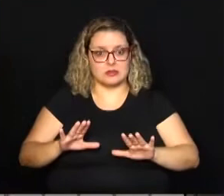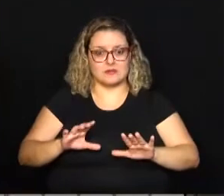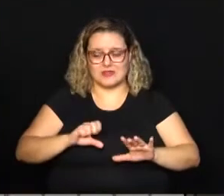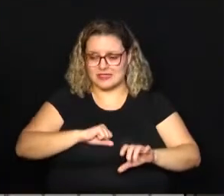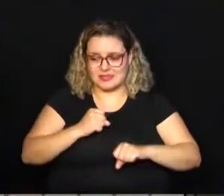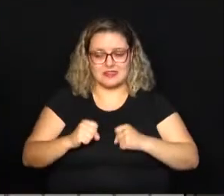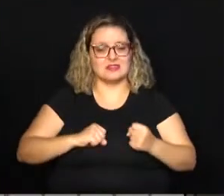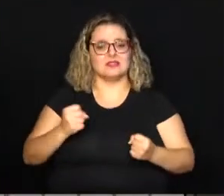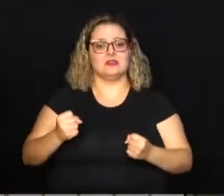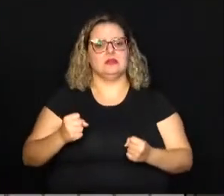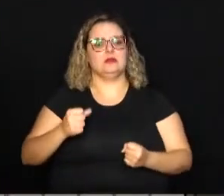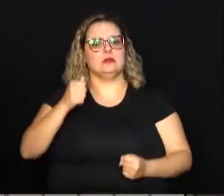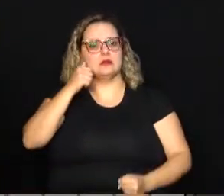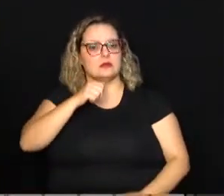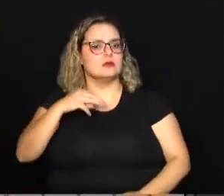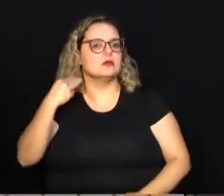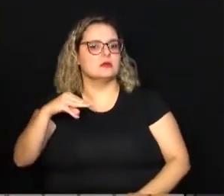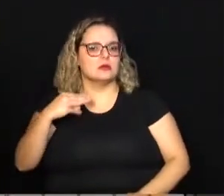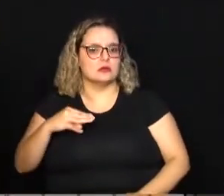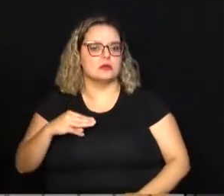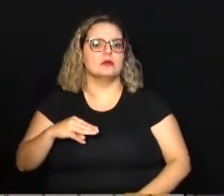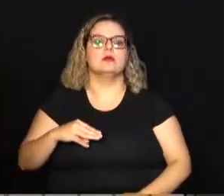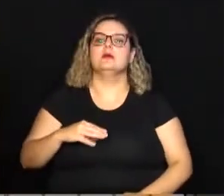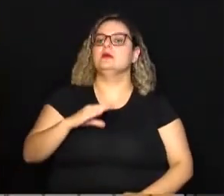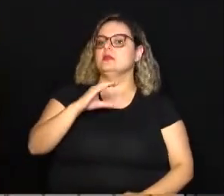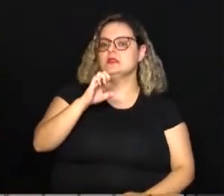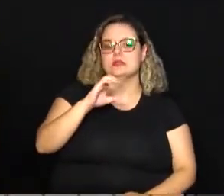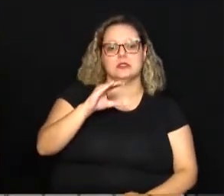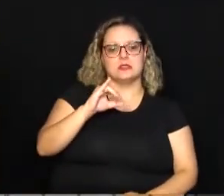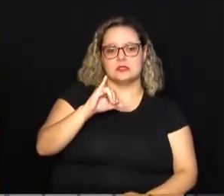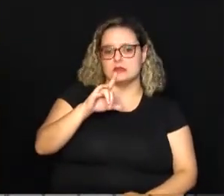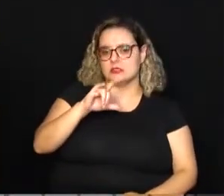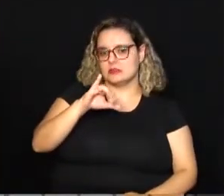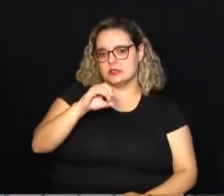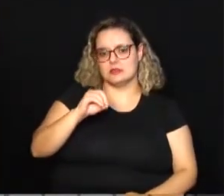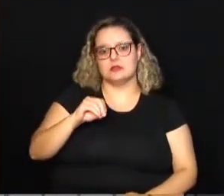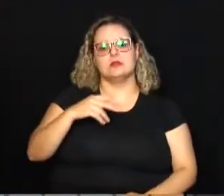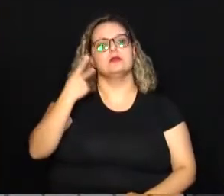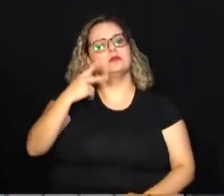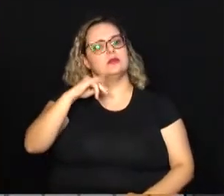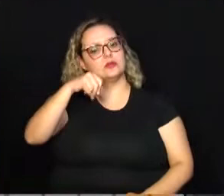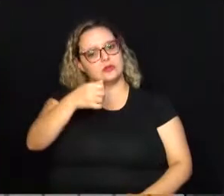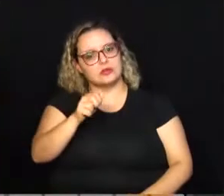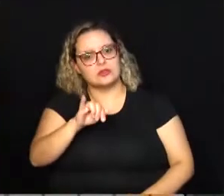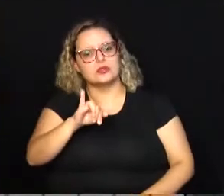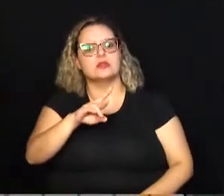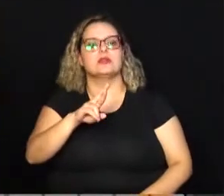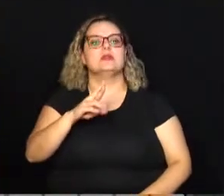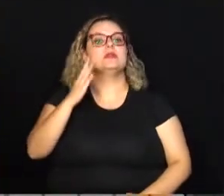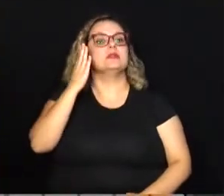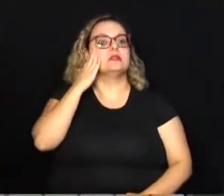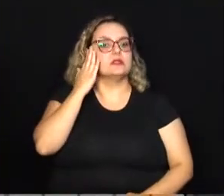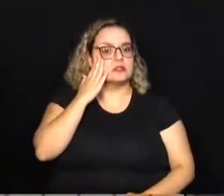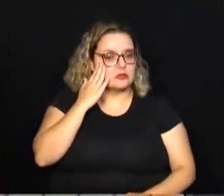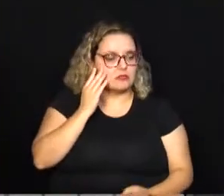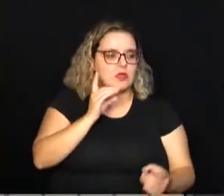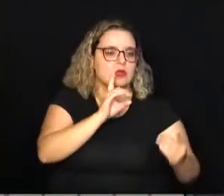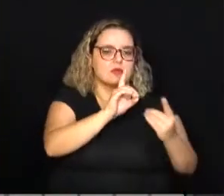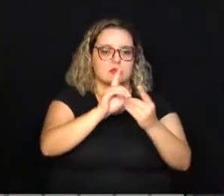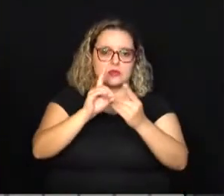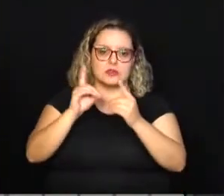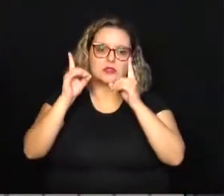público, a Mariana lida com o público, o Cecílio lida, o vereador Jair também, então a gente sabe, né, das